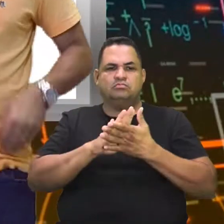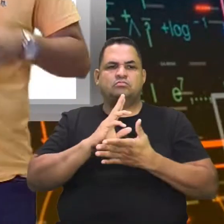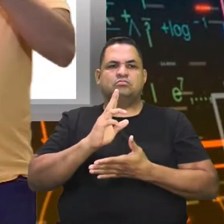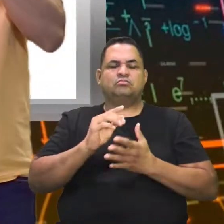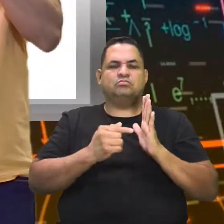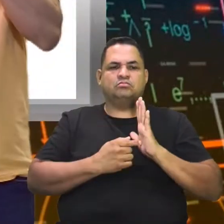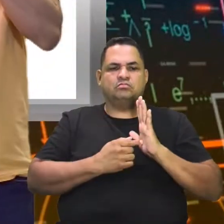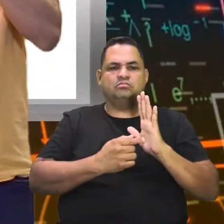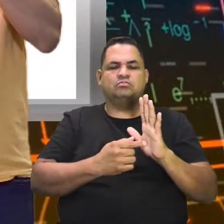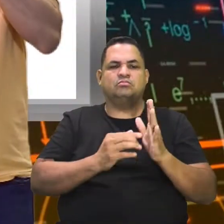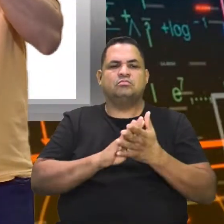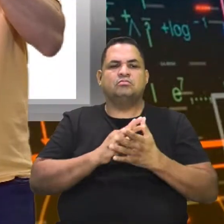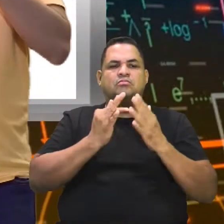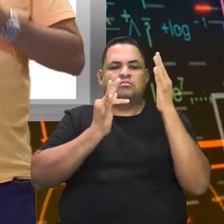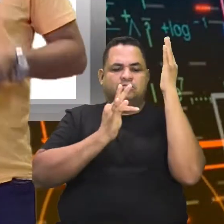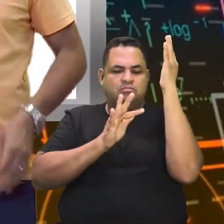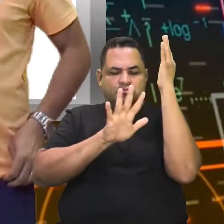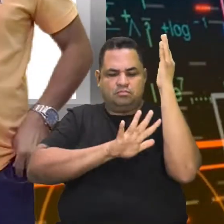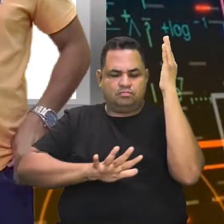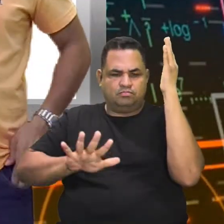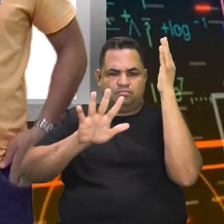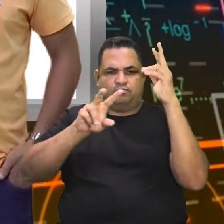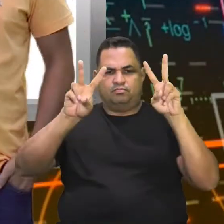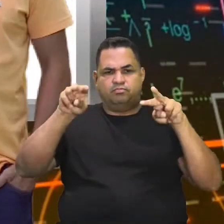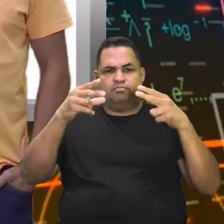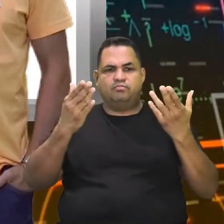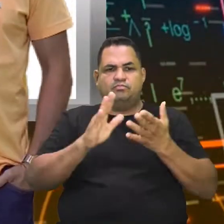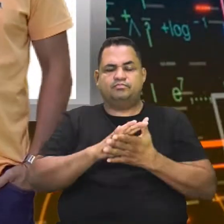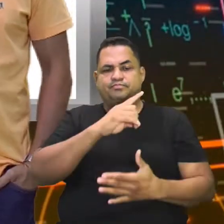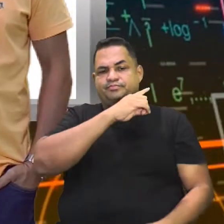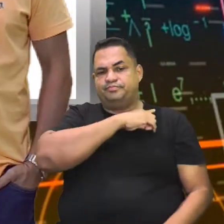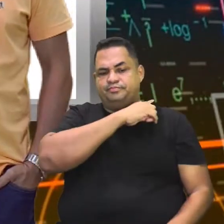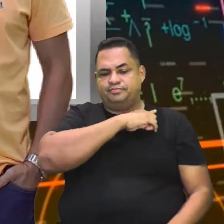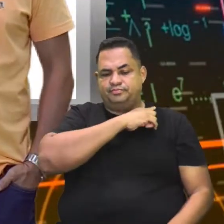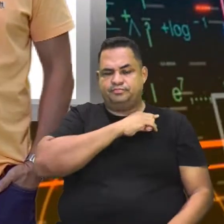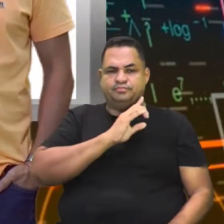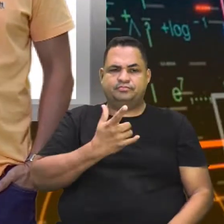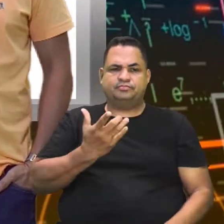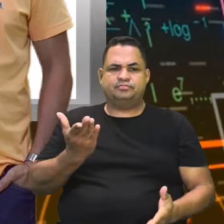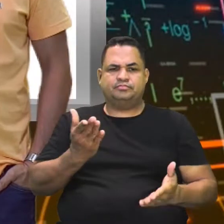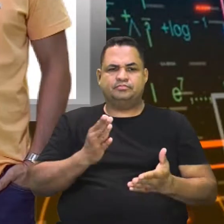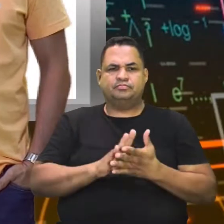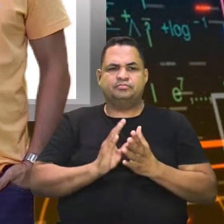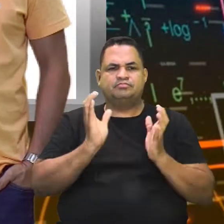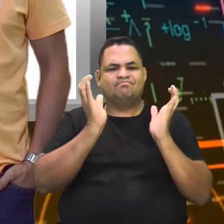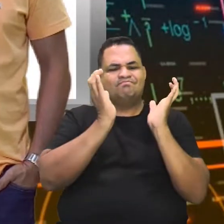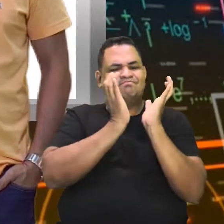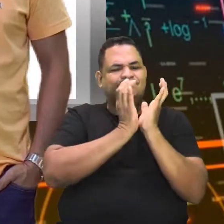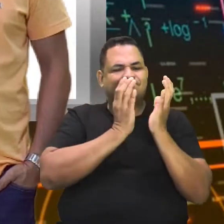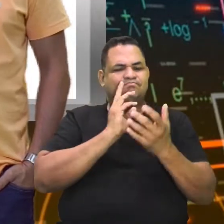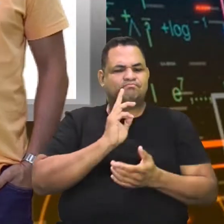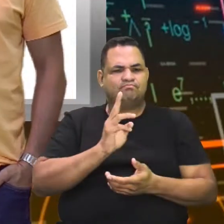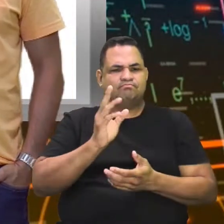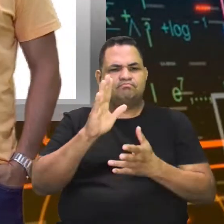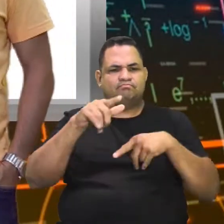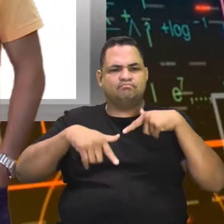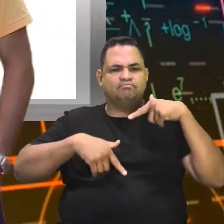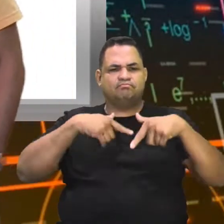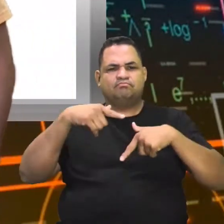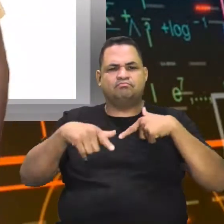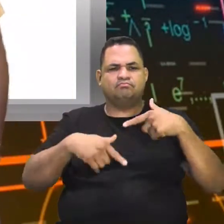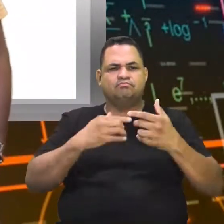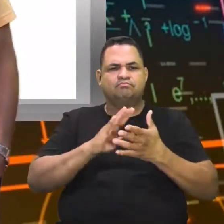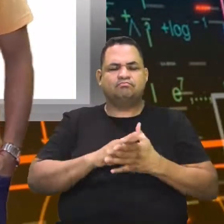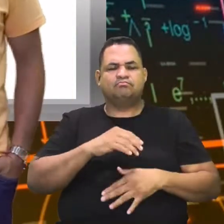trazendo para vocês de volta. Então, as funções são assuntos do primeiro ano. A gente fica aí uma unidade inteira trabalhando